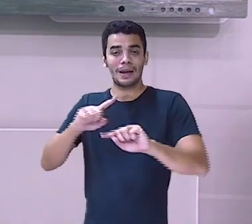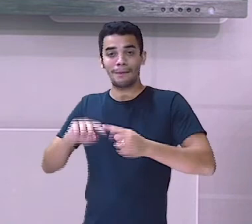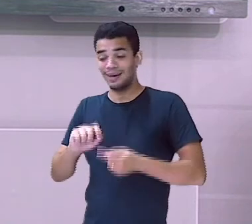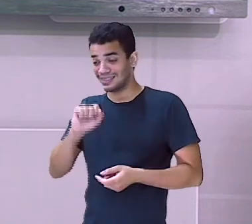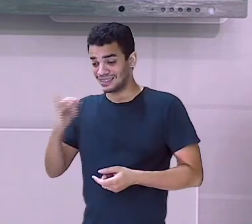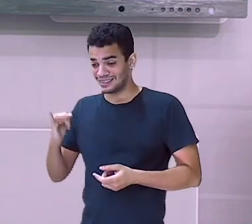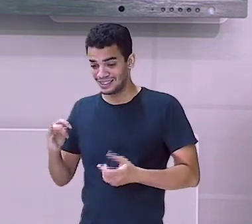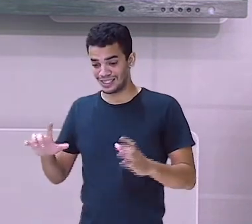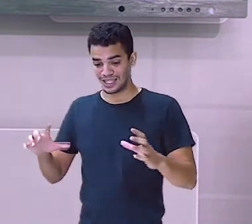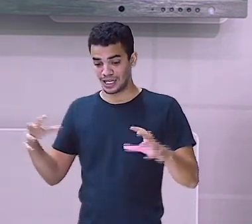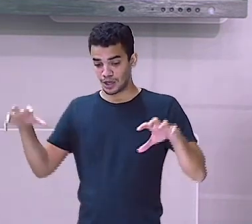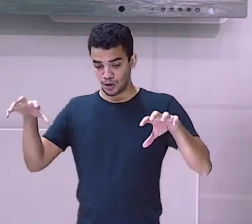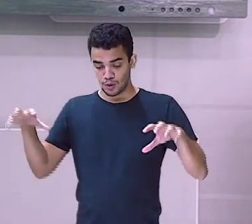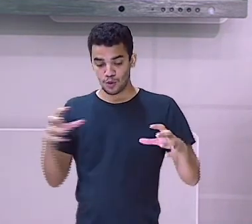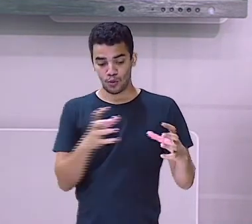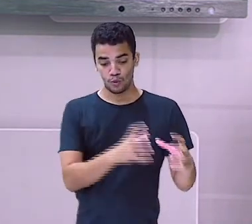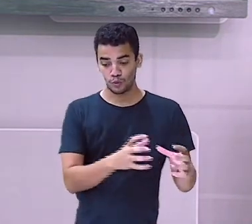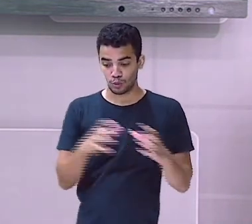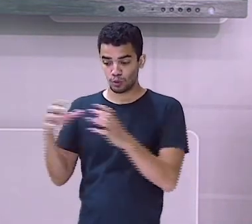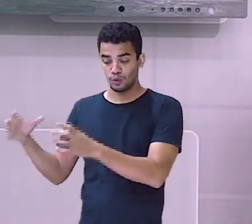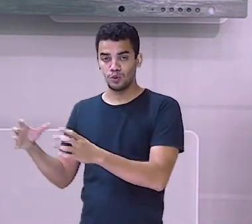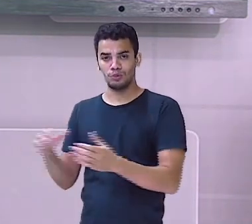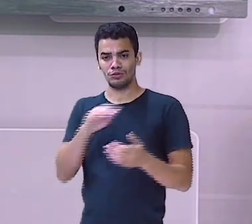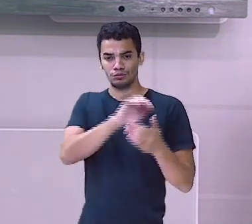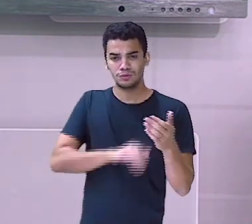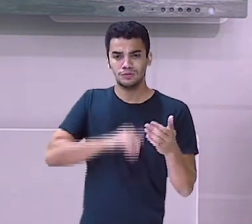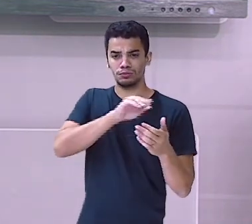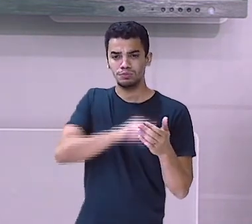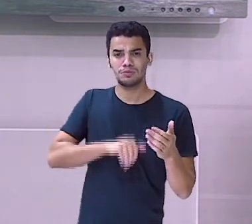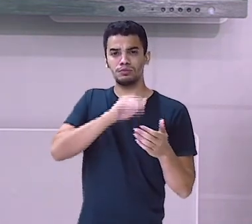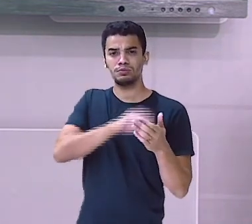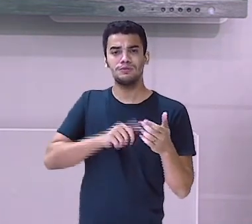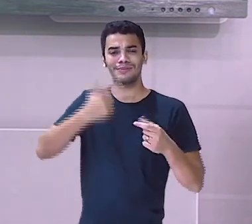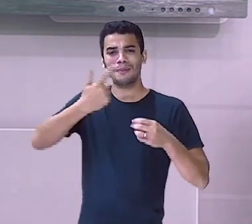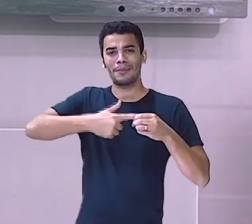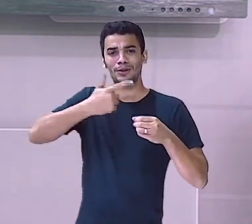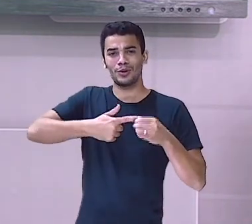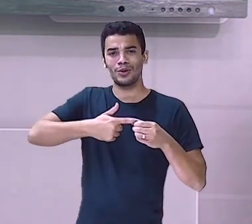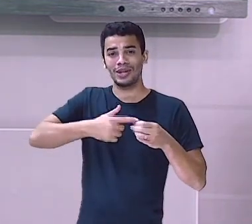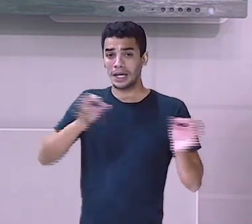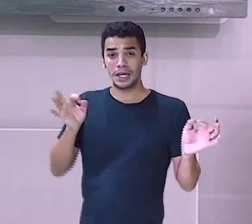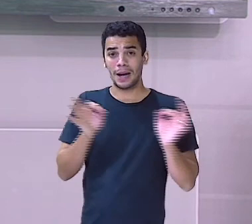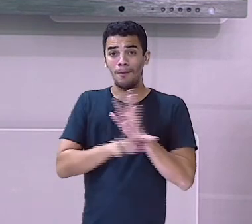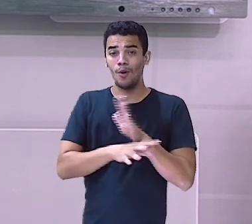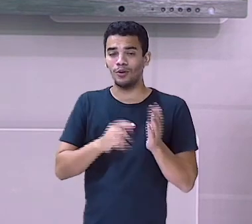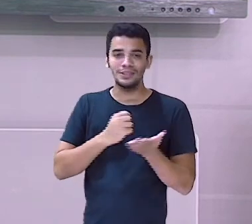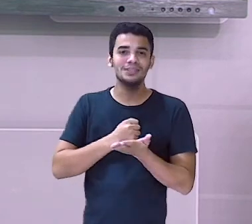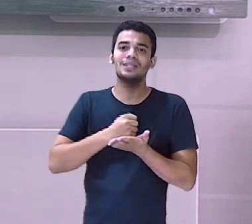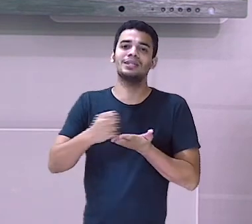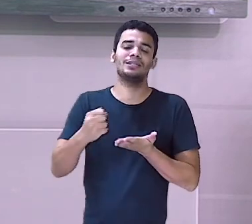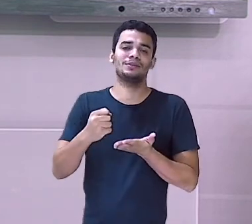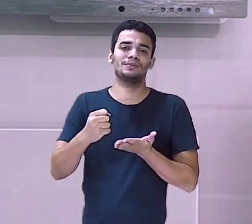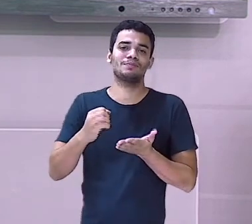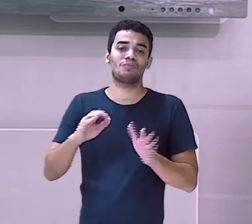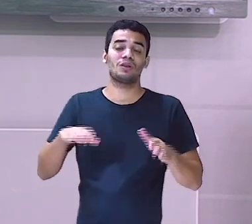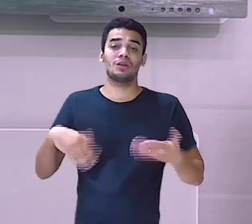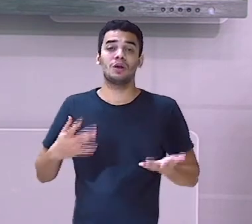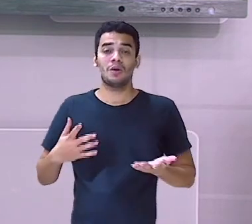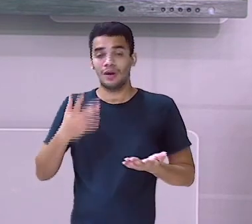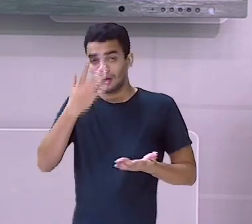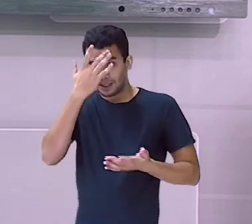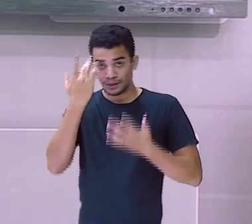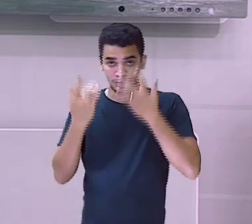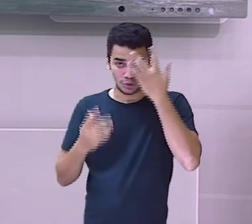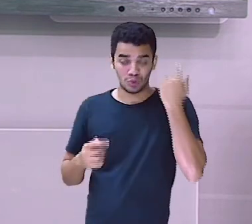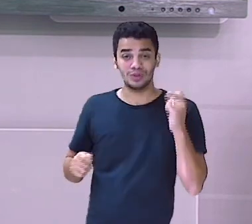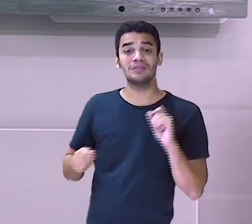por isso que existem pensamentos sobre outras formas de energia,